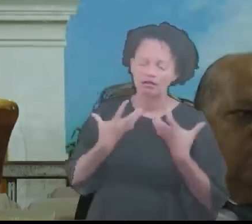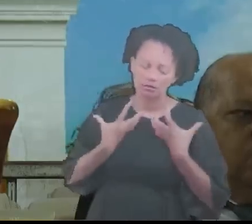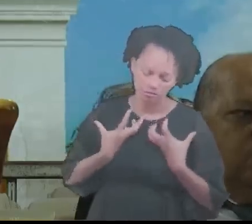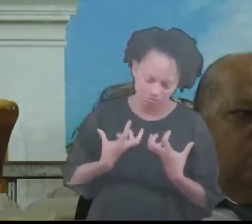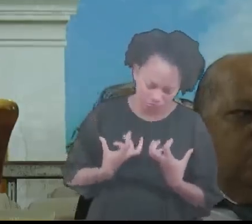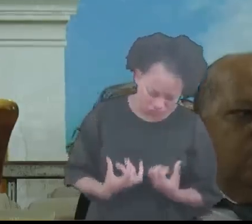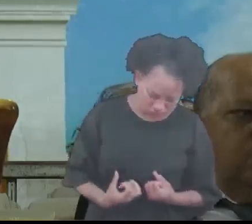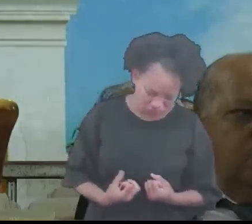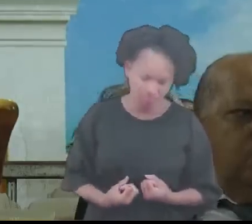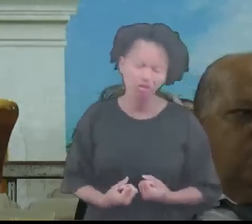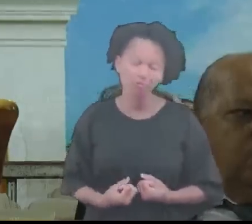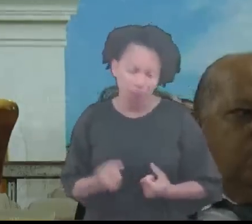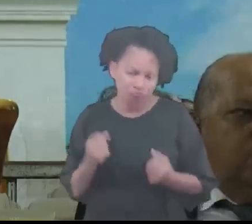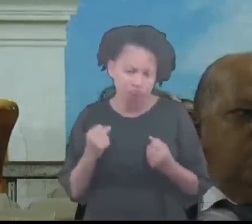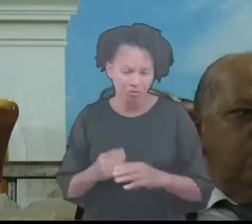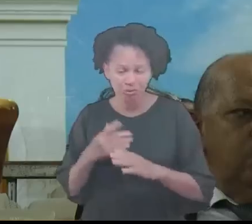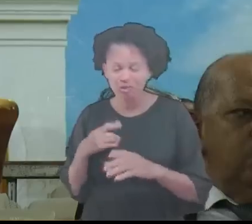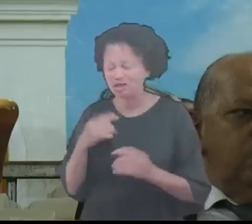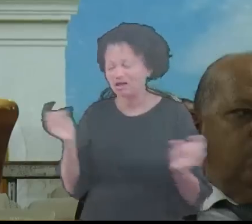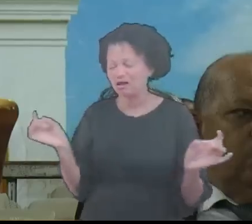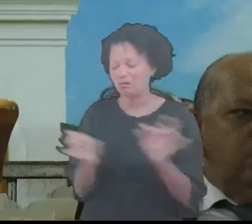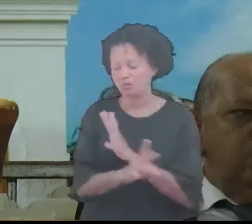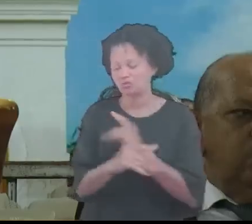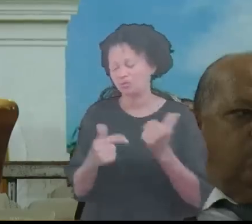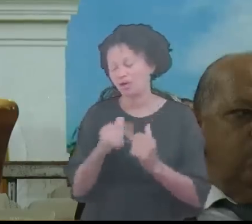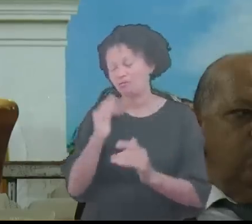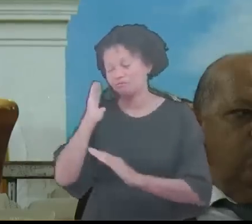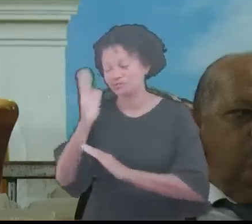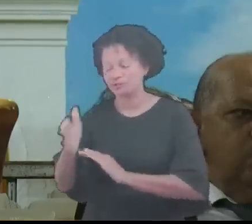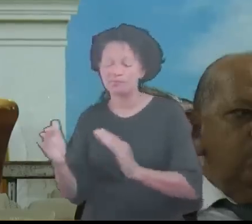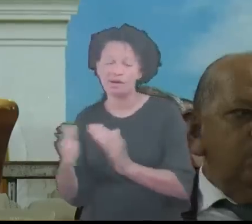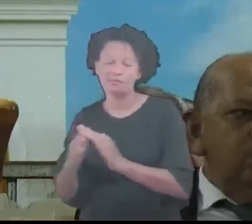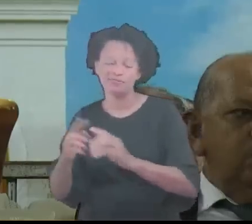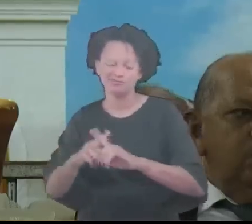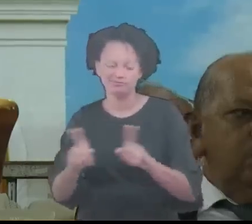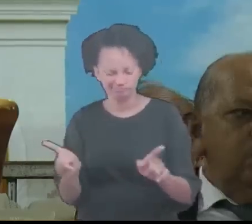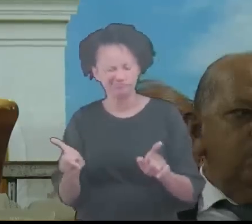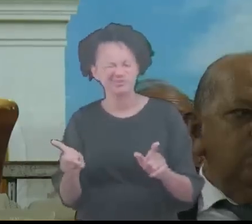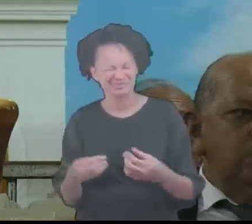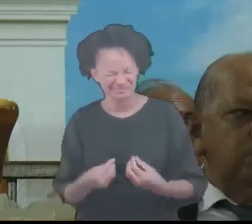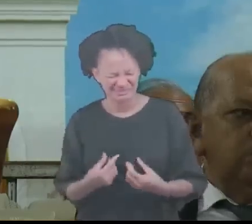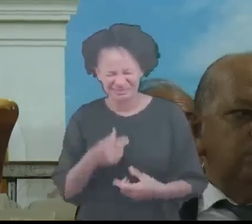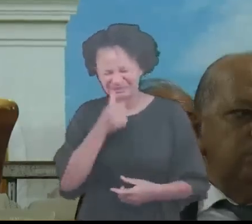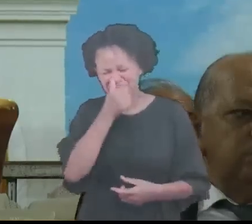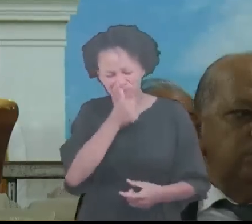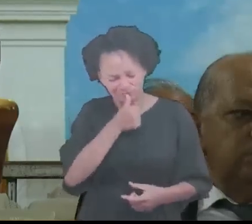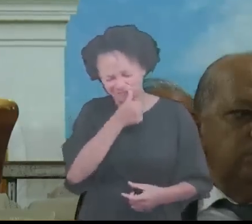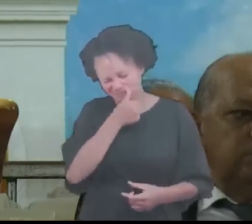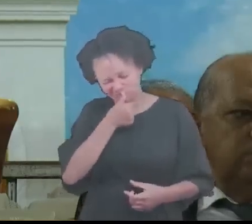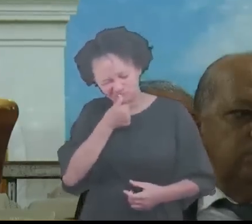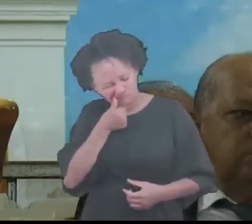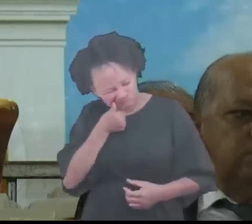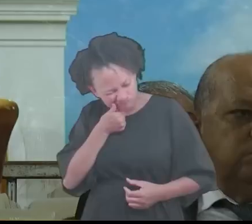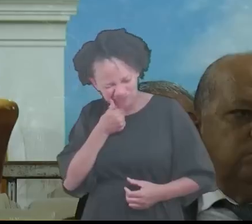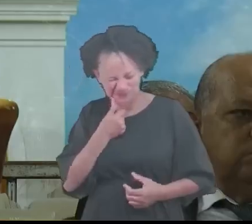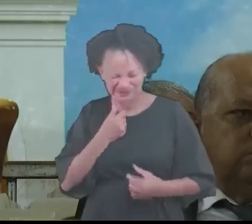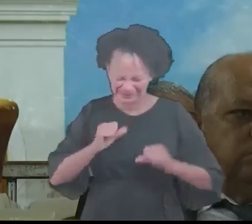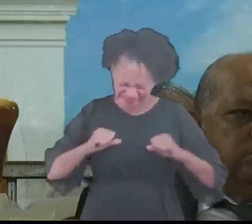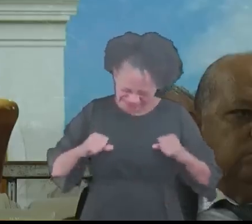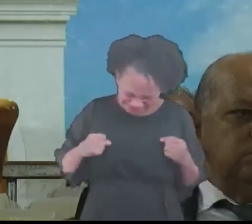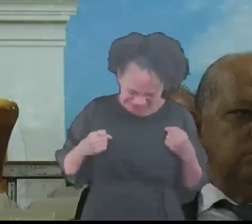cansaço. Ele poderia ter ido para casa, ela poderia ter ido para casa, mas ele veio para cá, trazendo seu